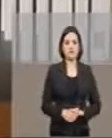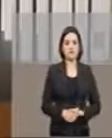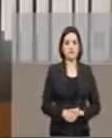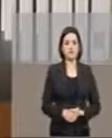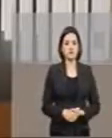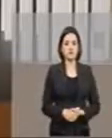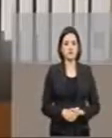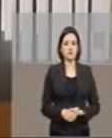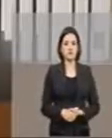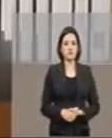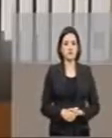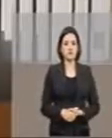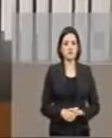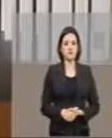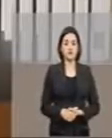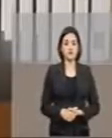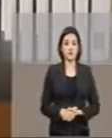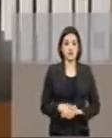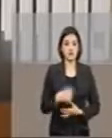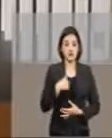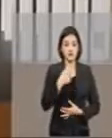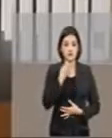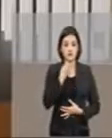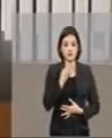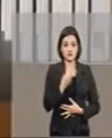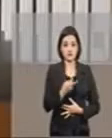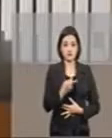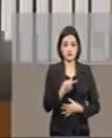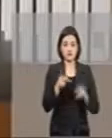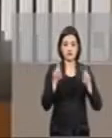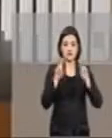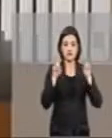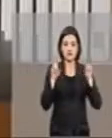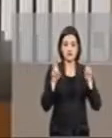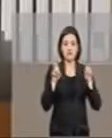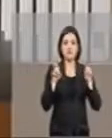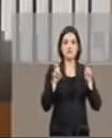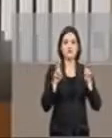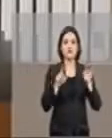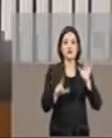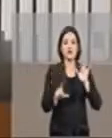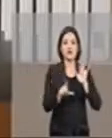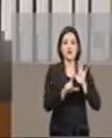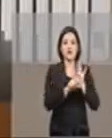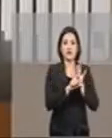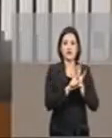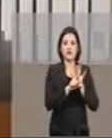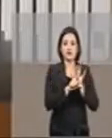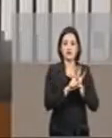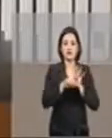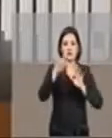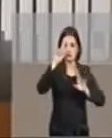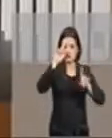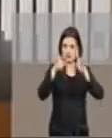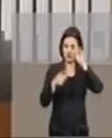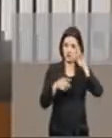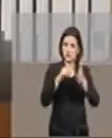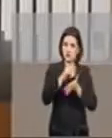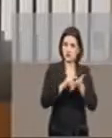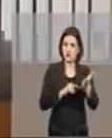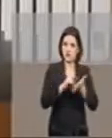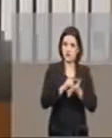eu disse e consignei o seguinte, abro aspas, a legalidade das diligências deve necessariamente ser